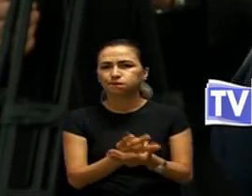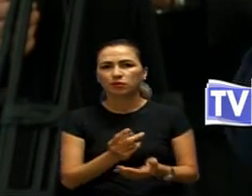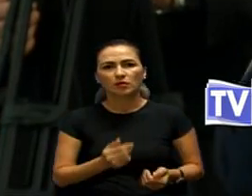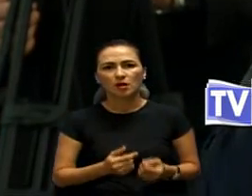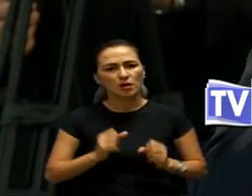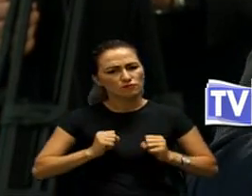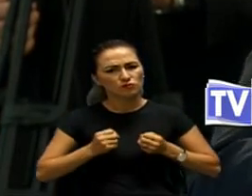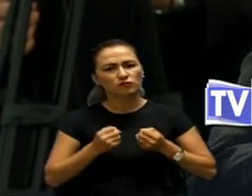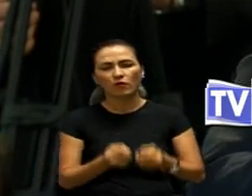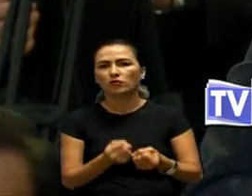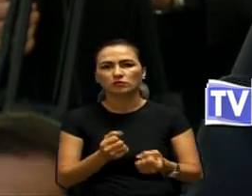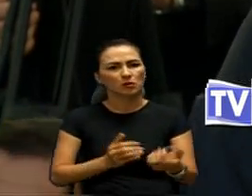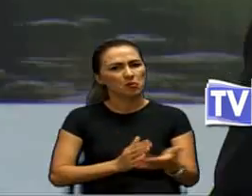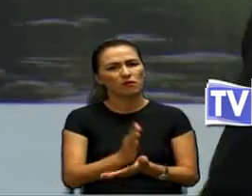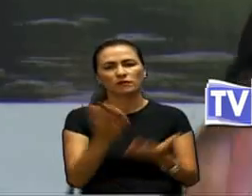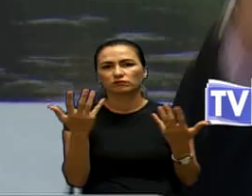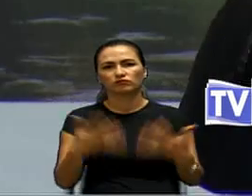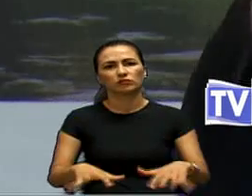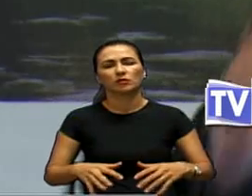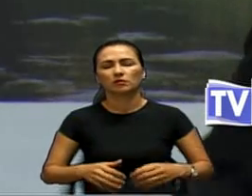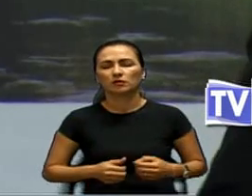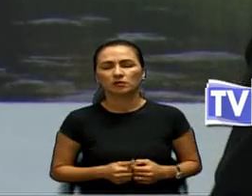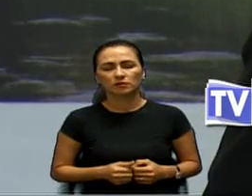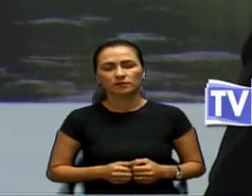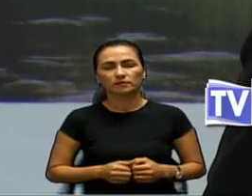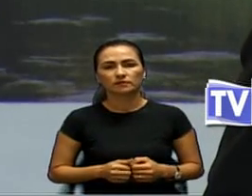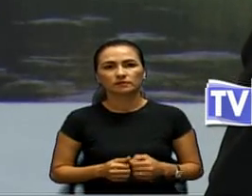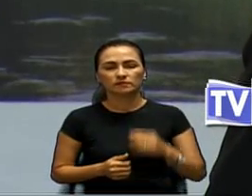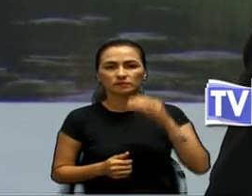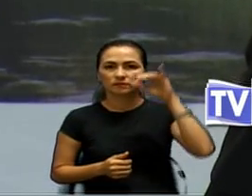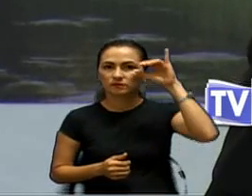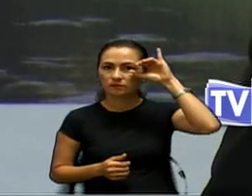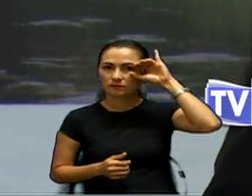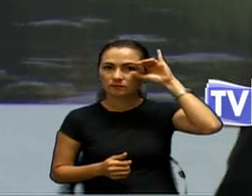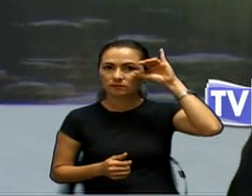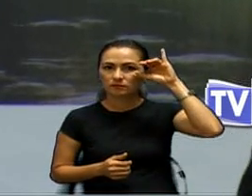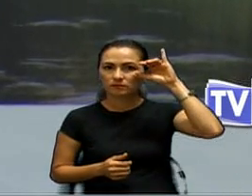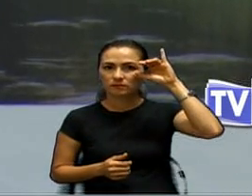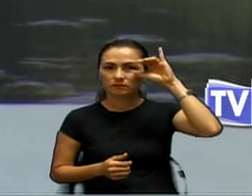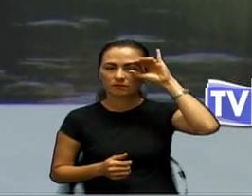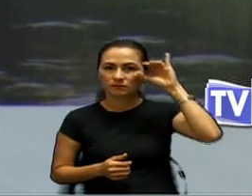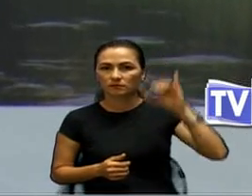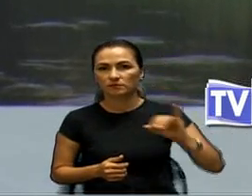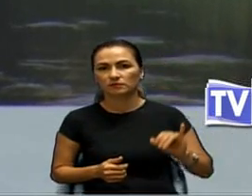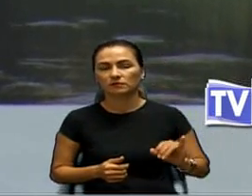aprove. Parabéns pela atitude de vocês. Obrigado, vereador. A vereadora Yara pediu a parte.